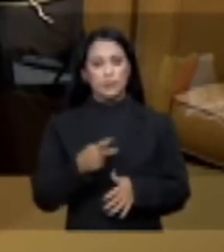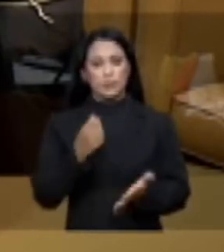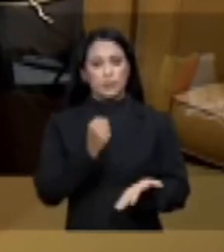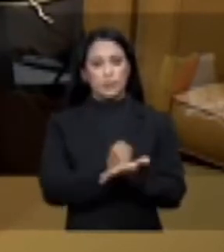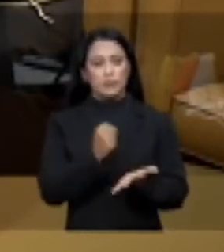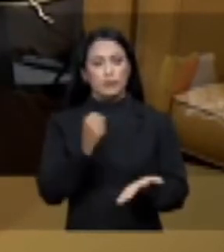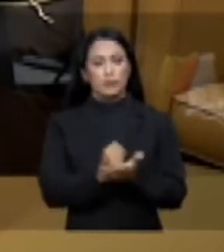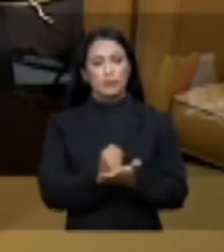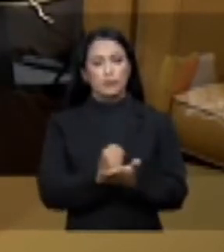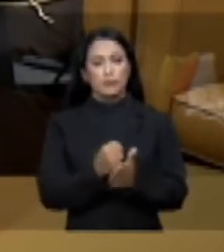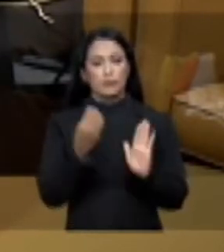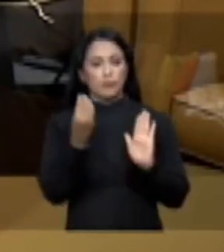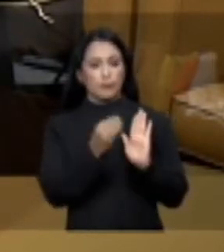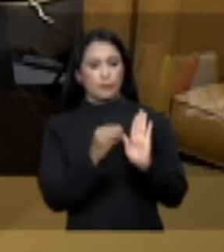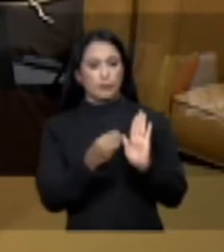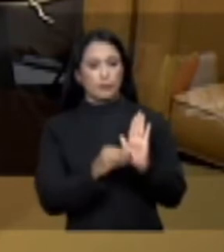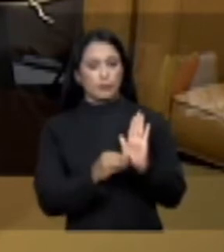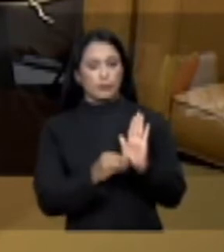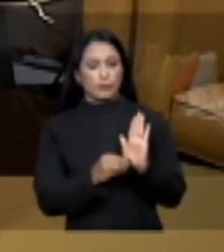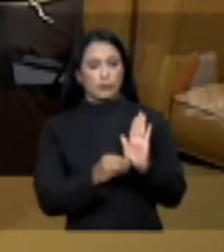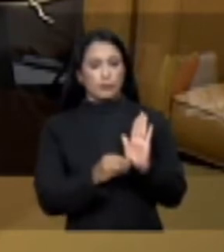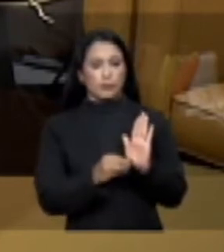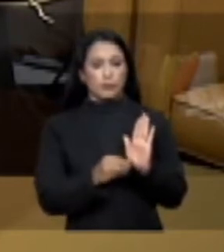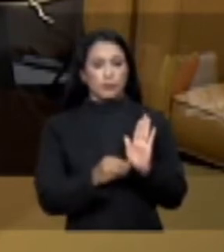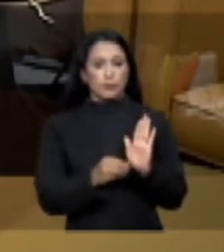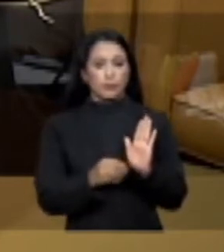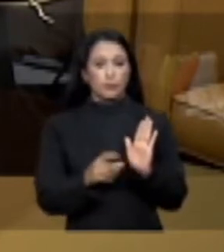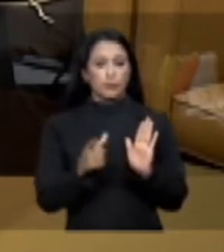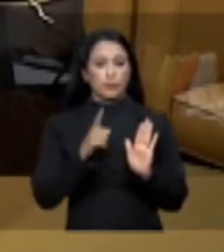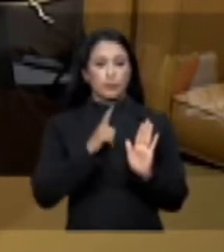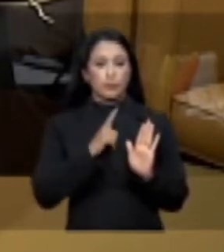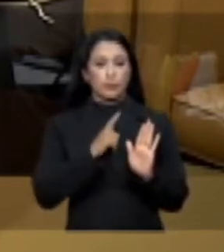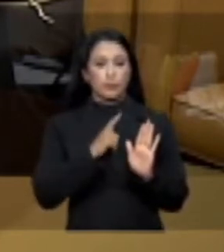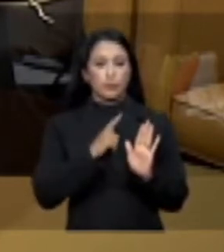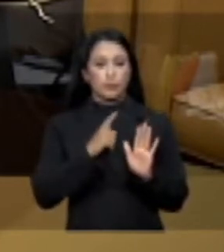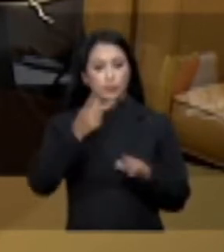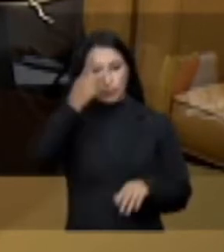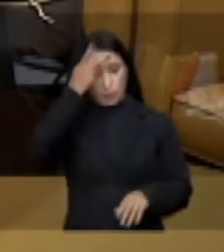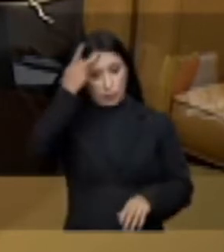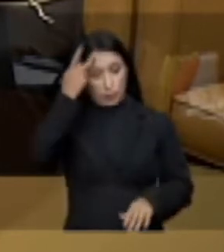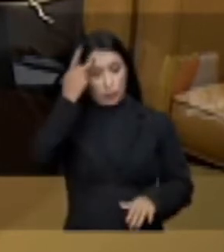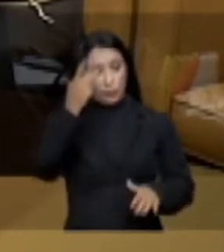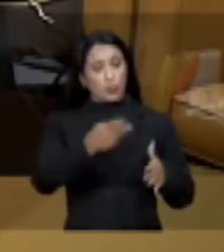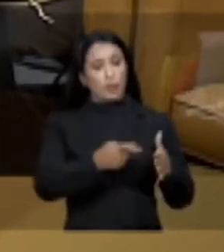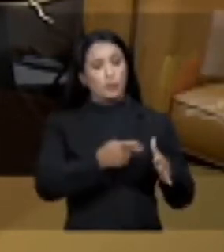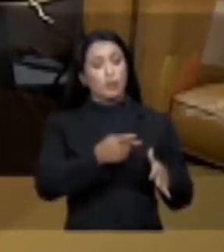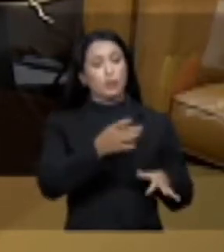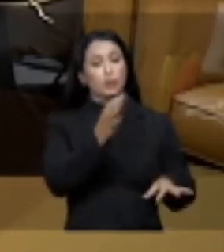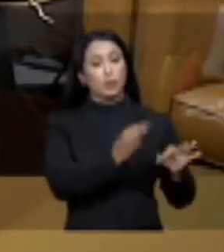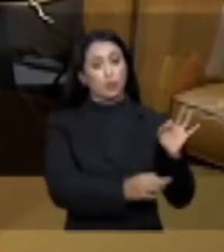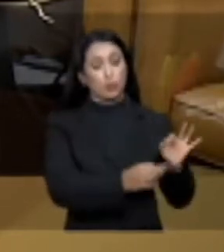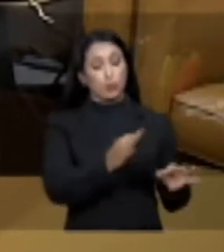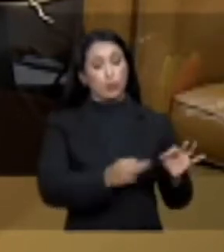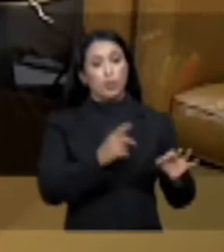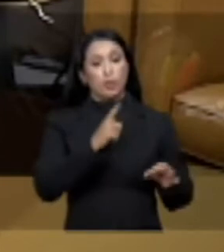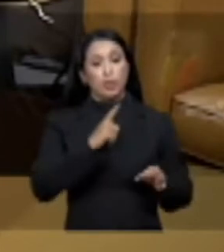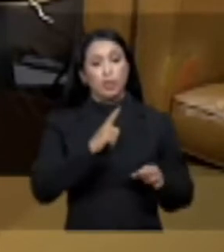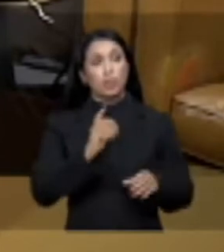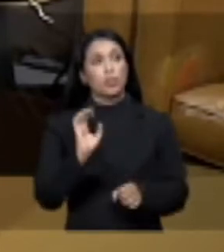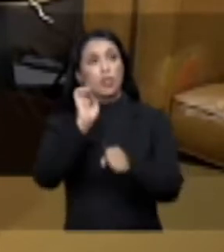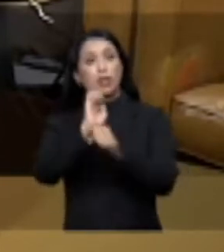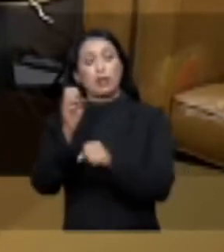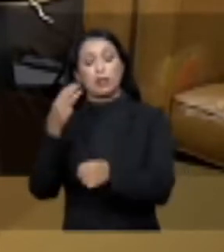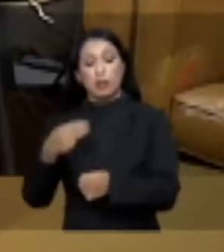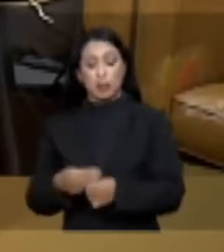de programa. O contrato de programa, excelências, ele é firmado entre pessoas jurídicas do direito público e entre entes